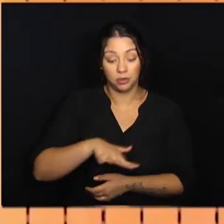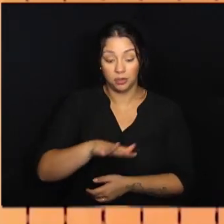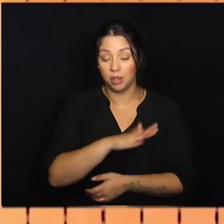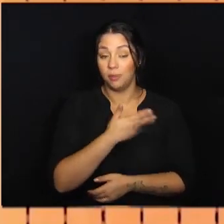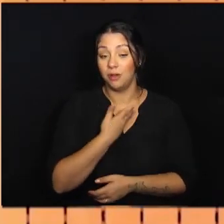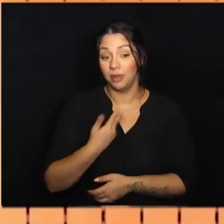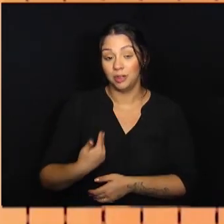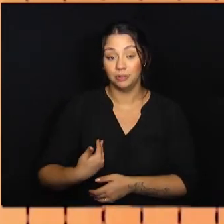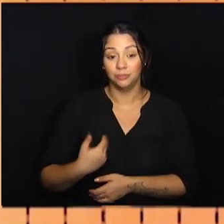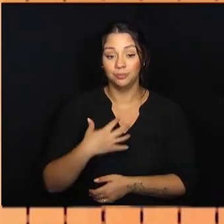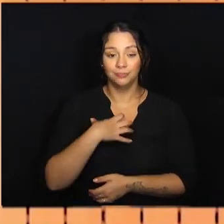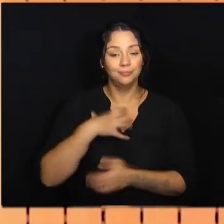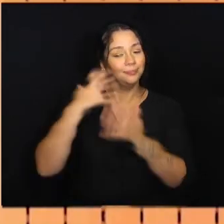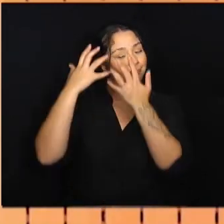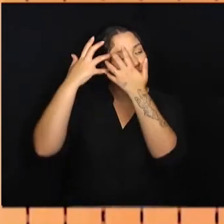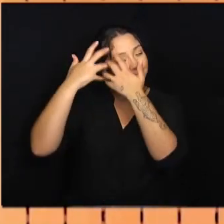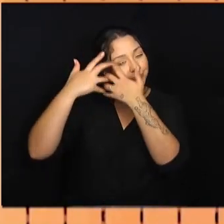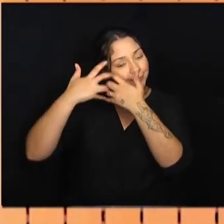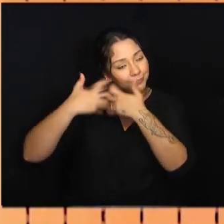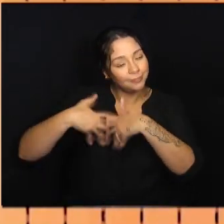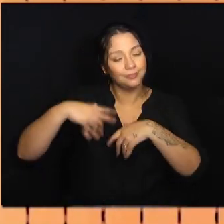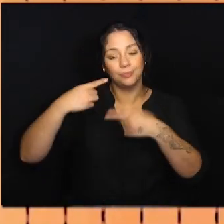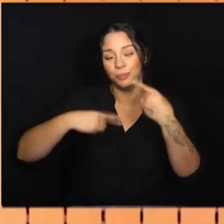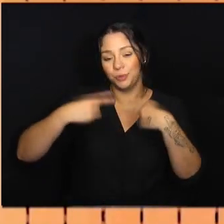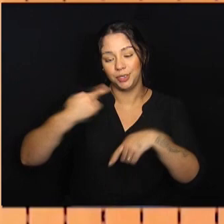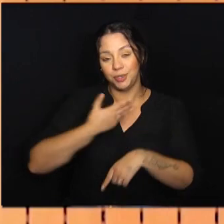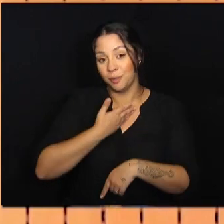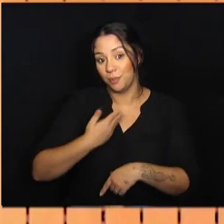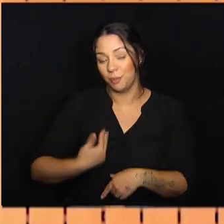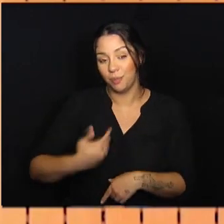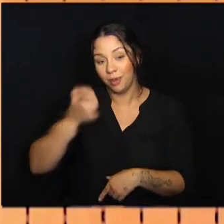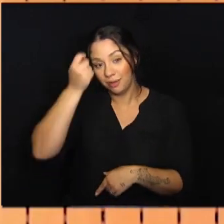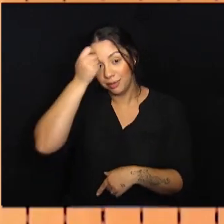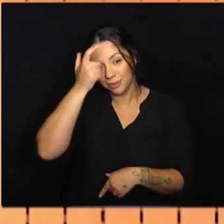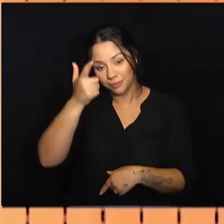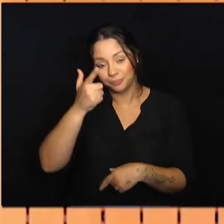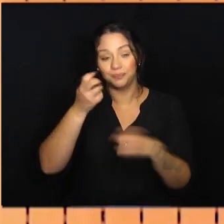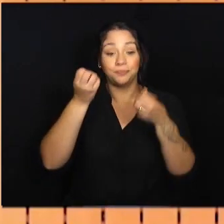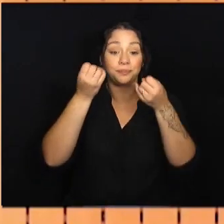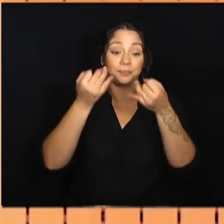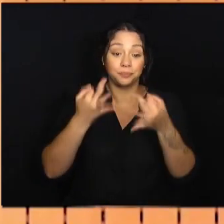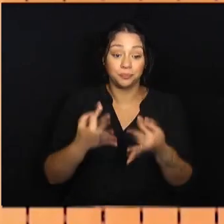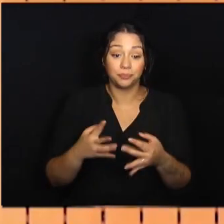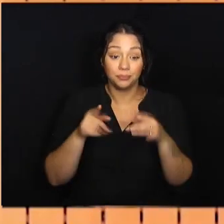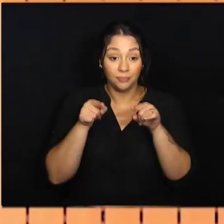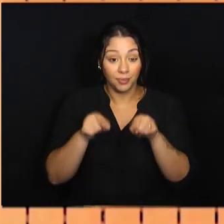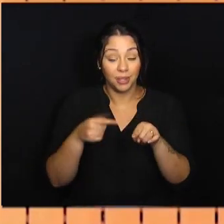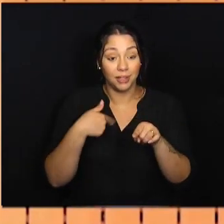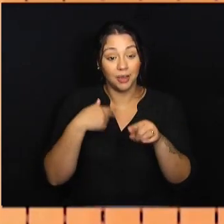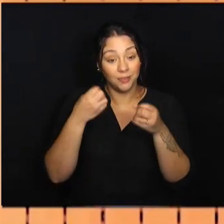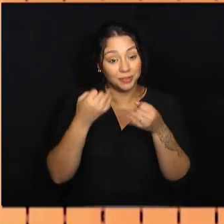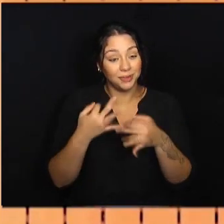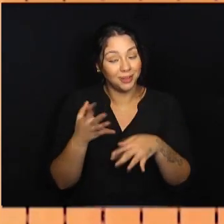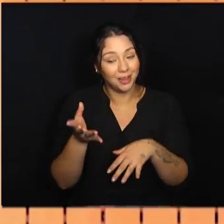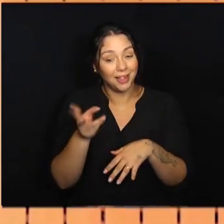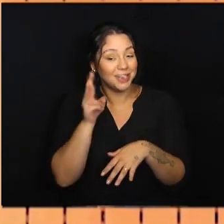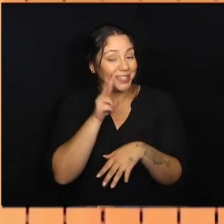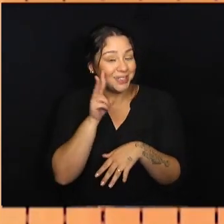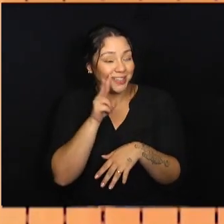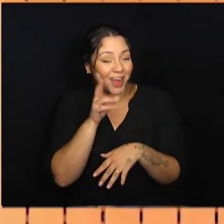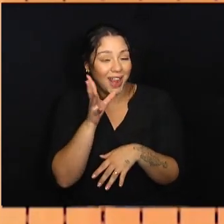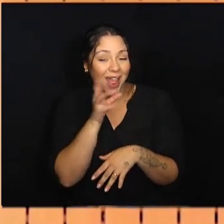de pensar política pública de cultura. E para explicar isso, eu vou contar uma historinha, se me permite